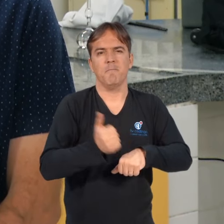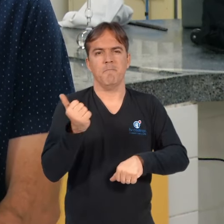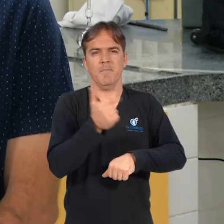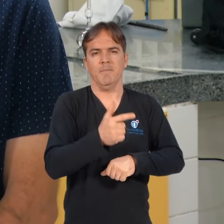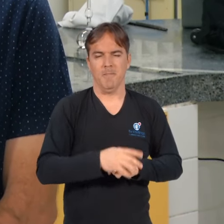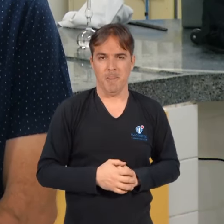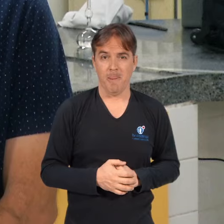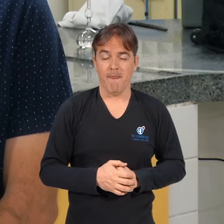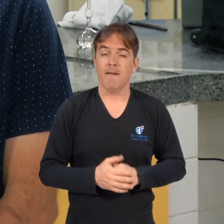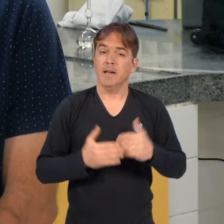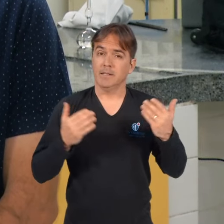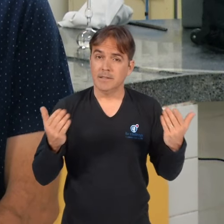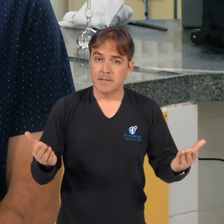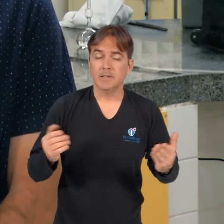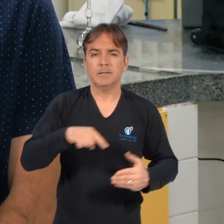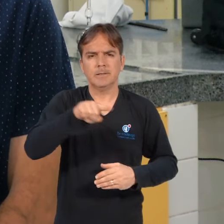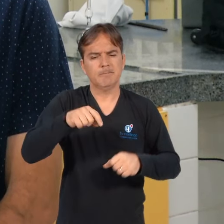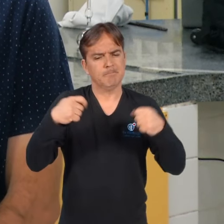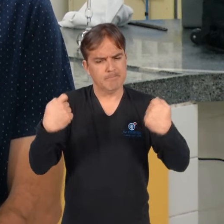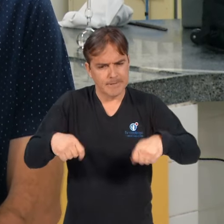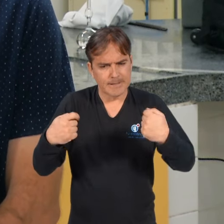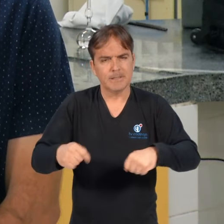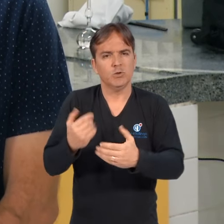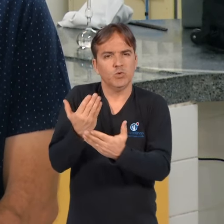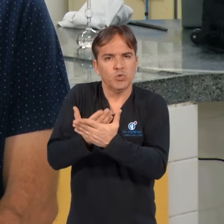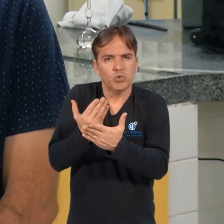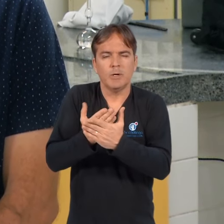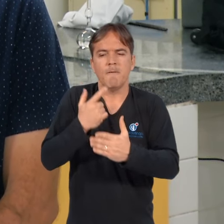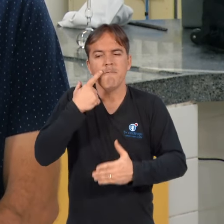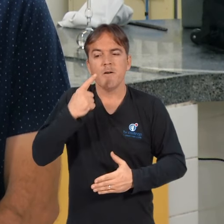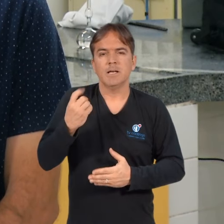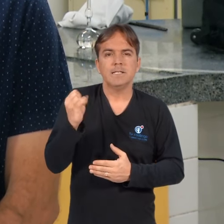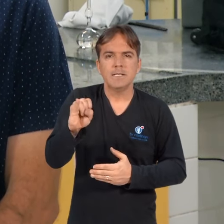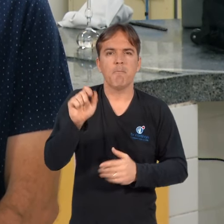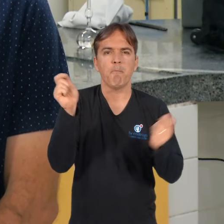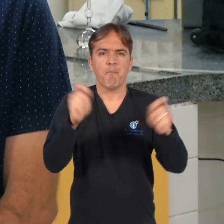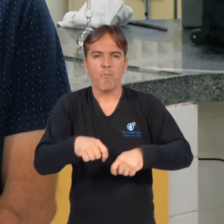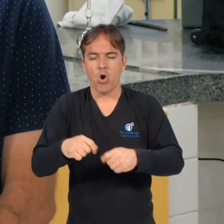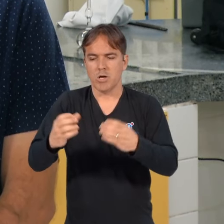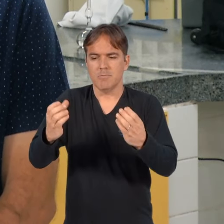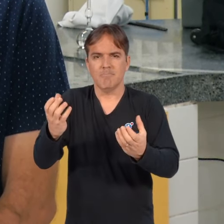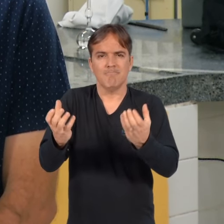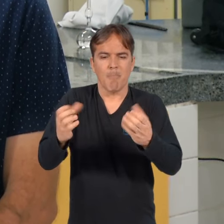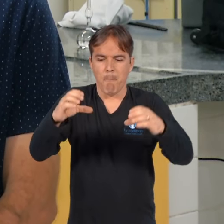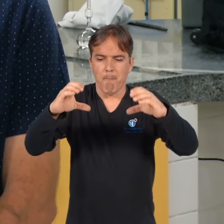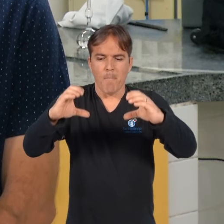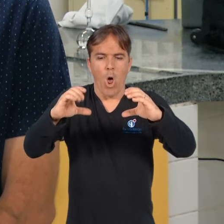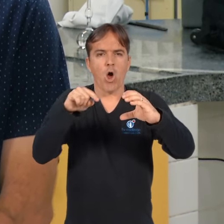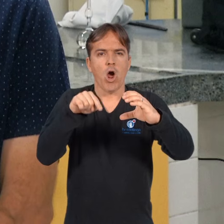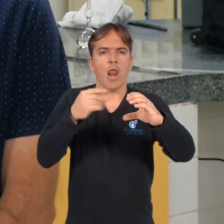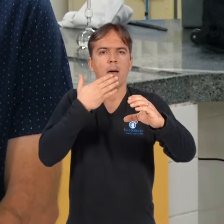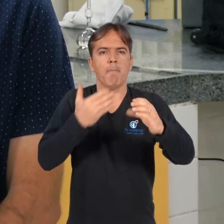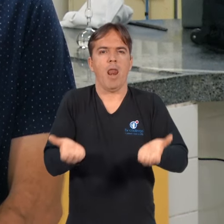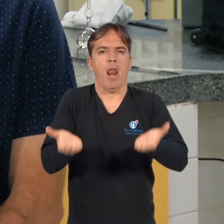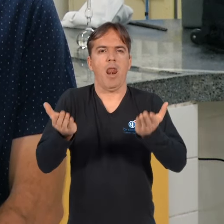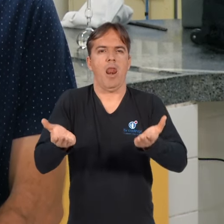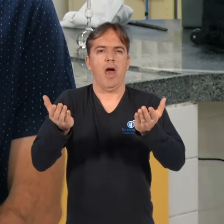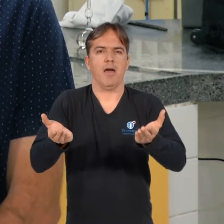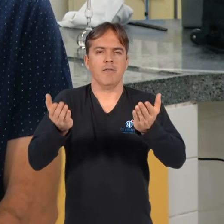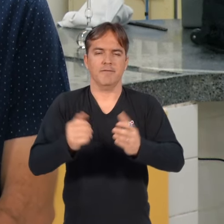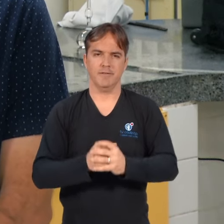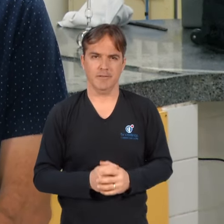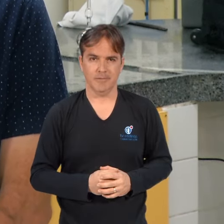mais comum, né? Então a gente precisa resolver questões relacionadas também a esse peso, e alguns trabalhos têm sido desenvolvidos nesse sentido de deixar